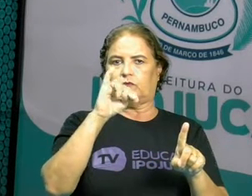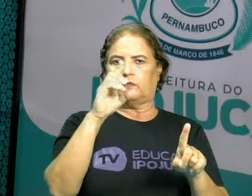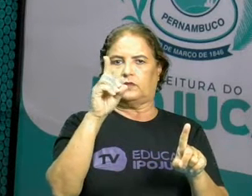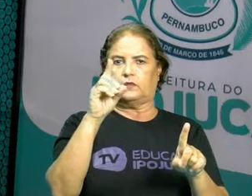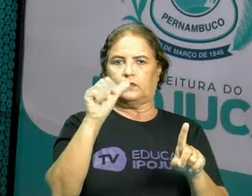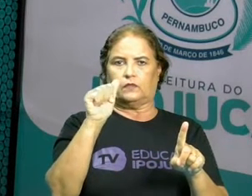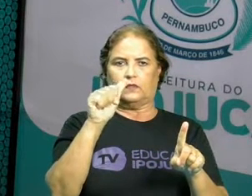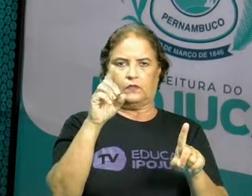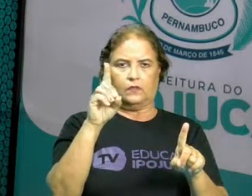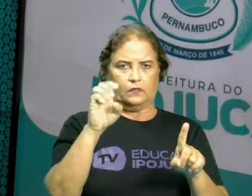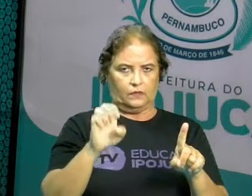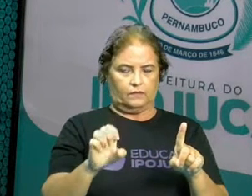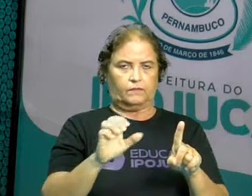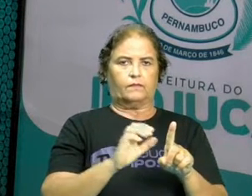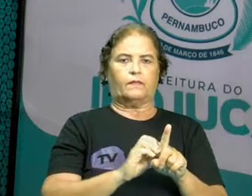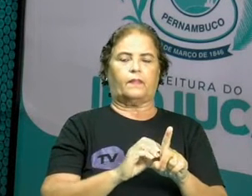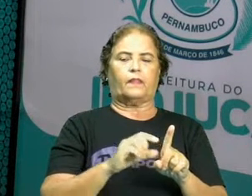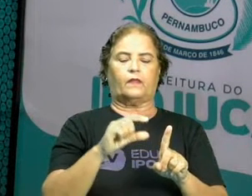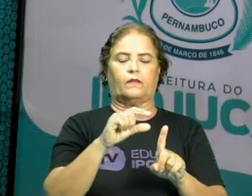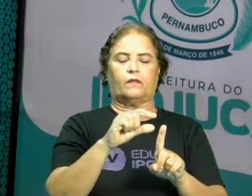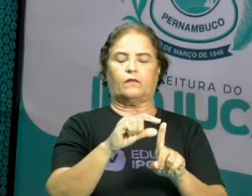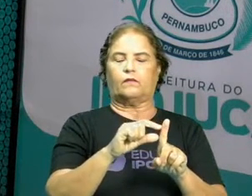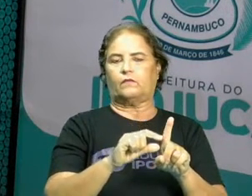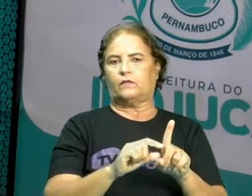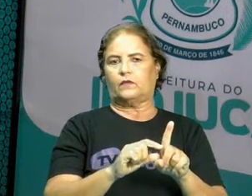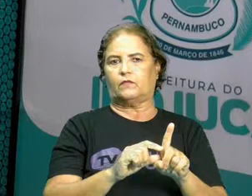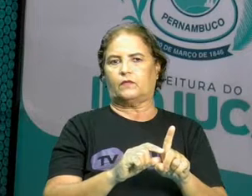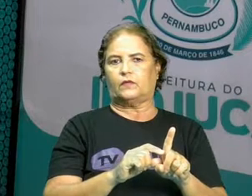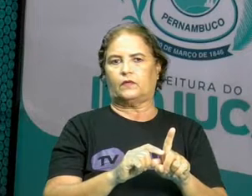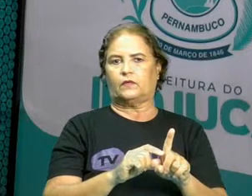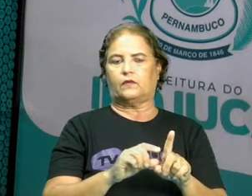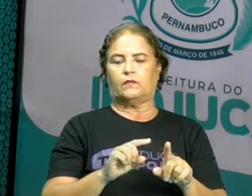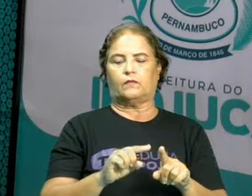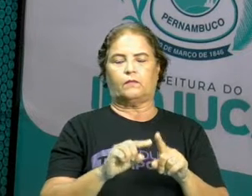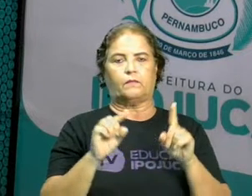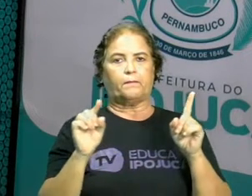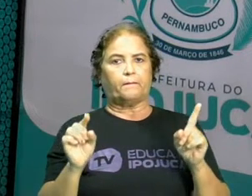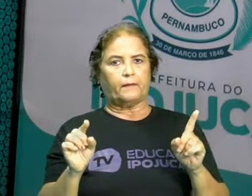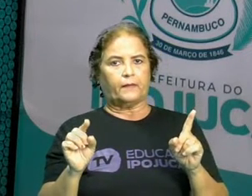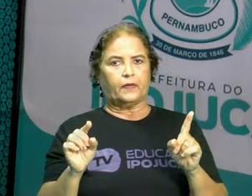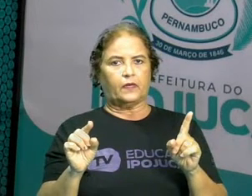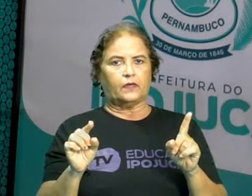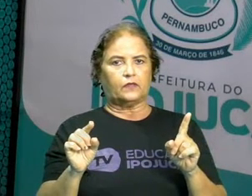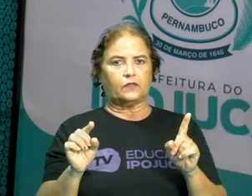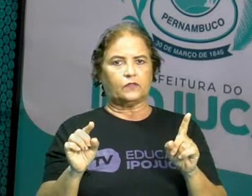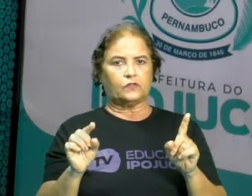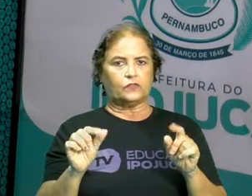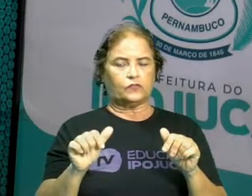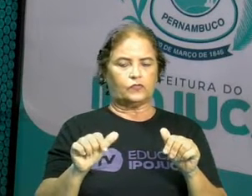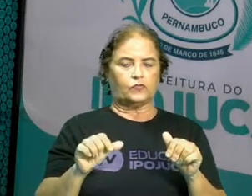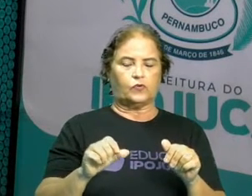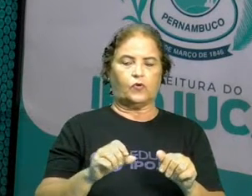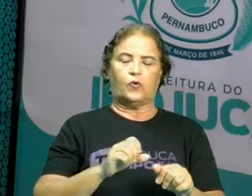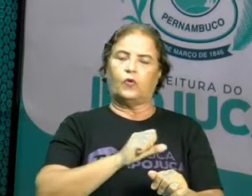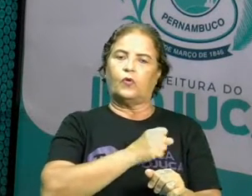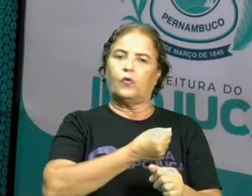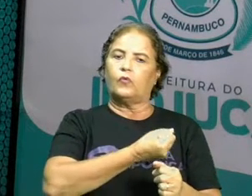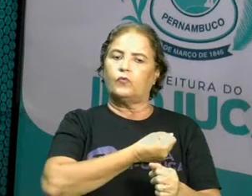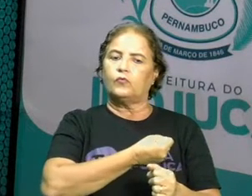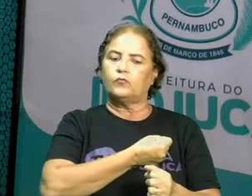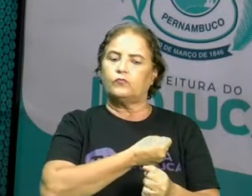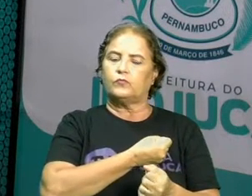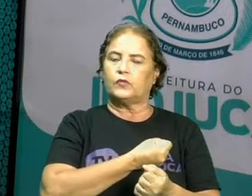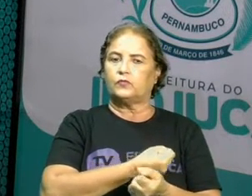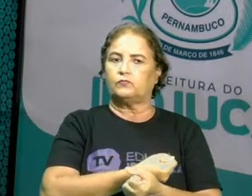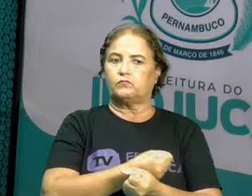justamente quem está na primeira ordem aqui. Porém, números muito grandes, eles